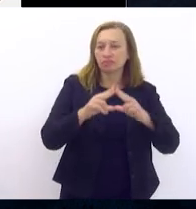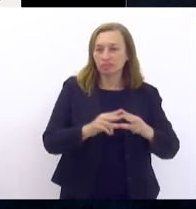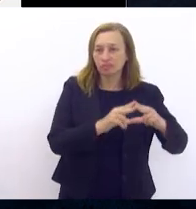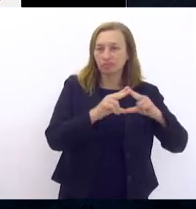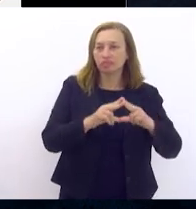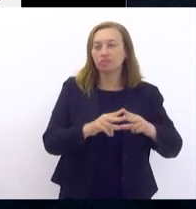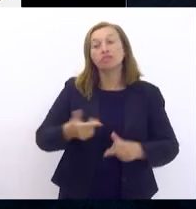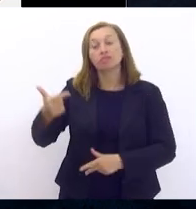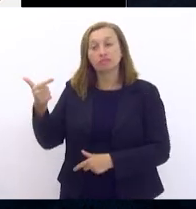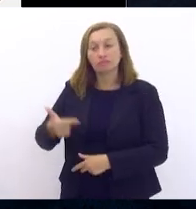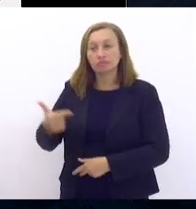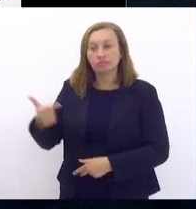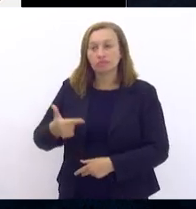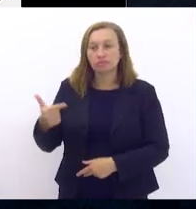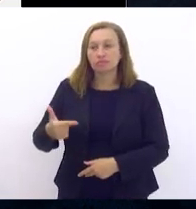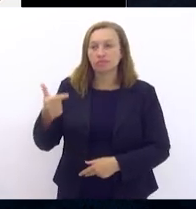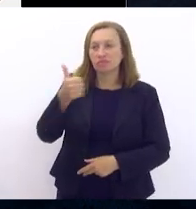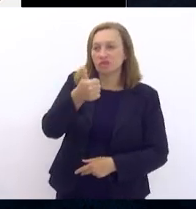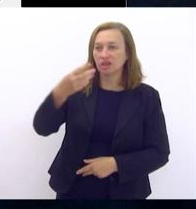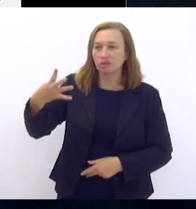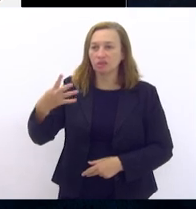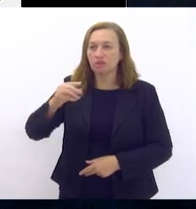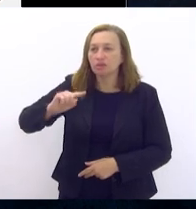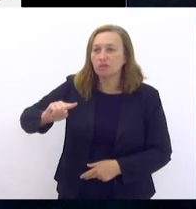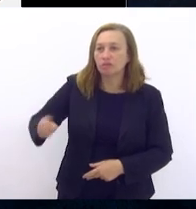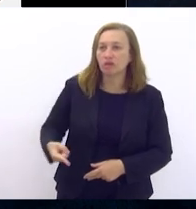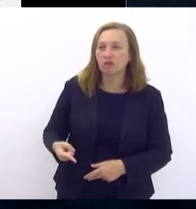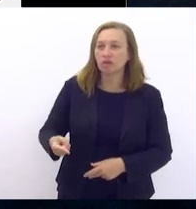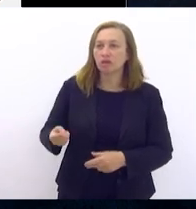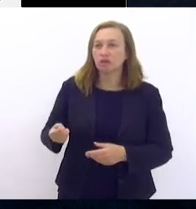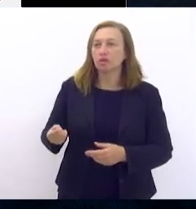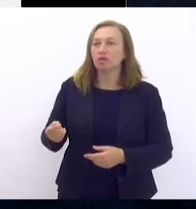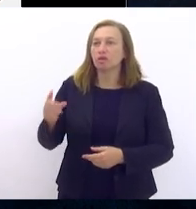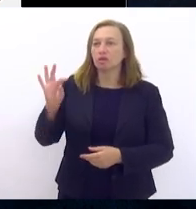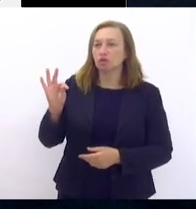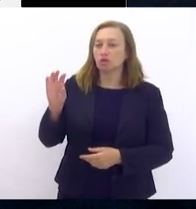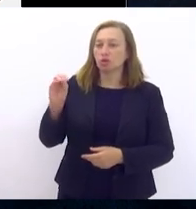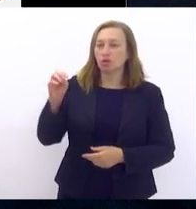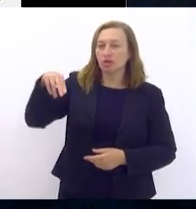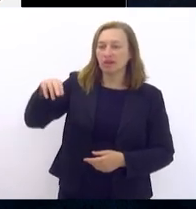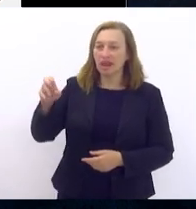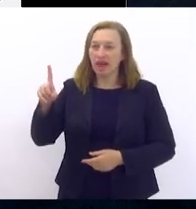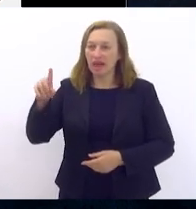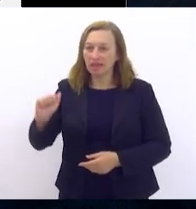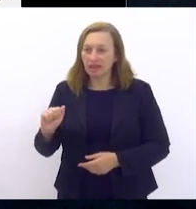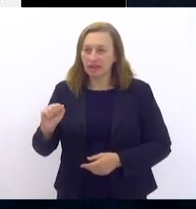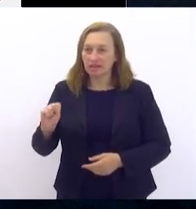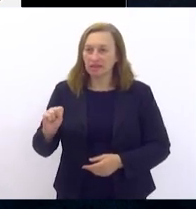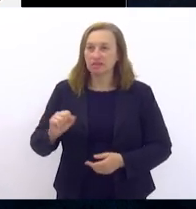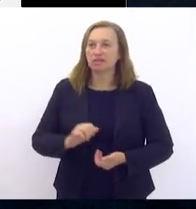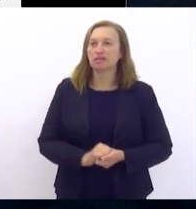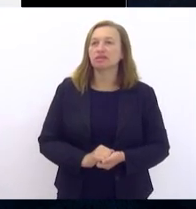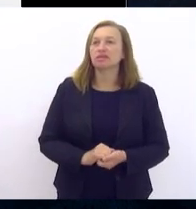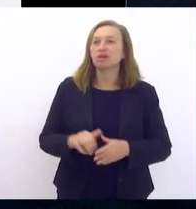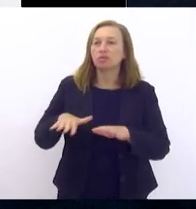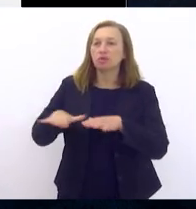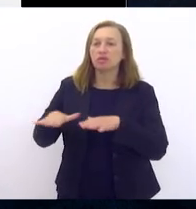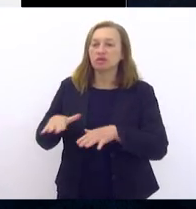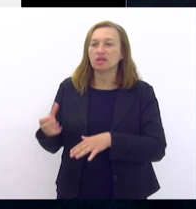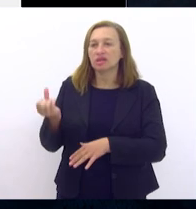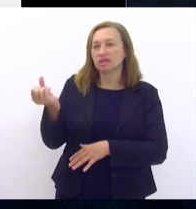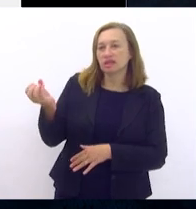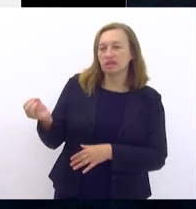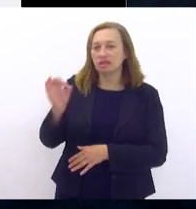a segunda que é para 14 mil toneladas e o segundo slide eu trago um movimento de aquisição de 60%